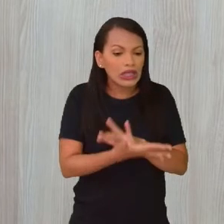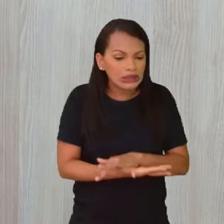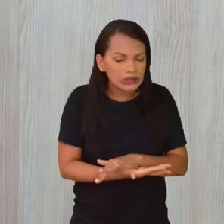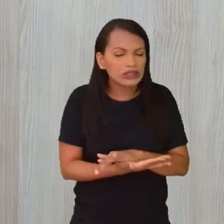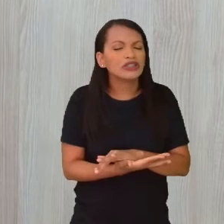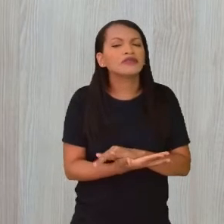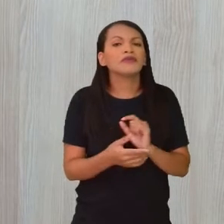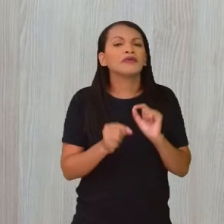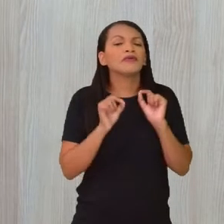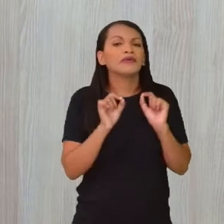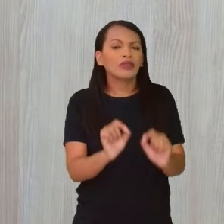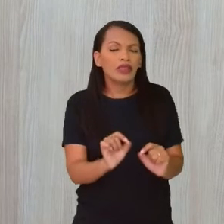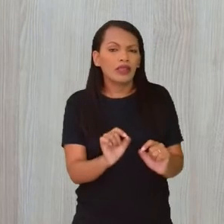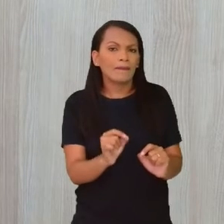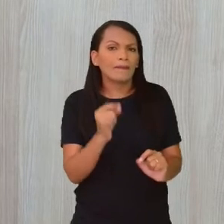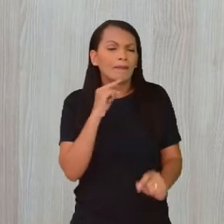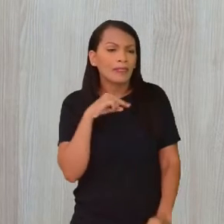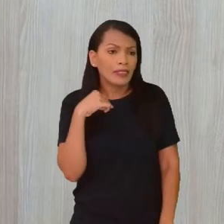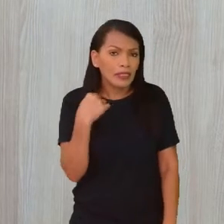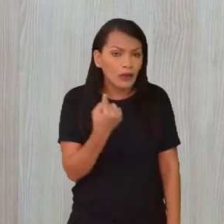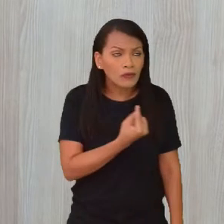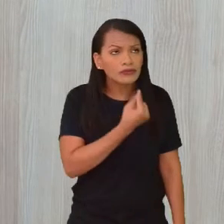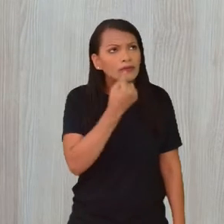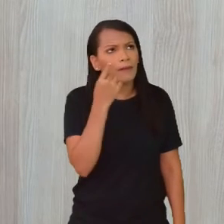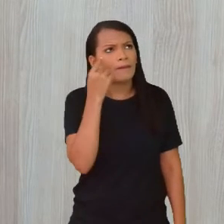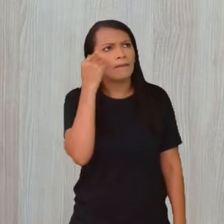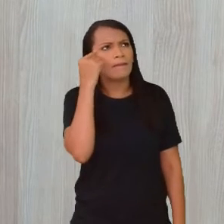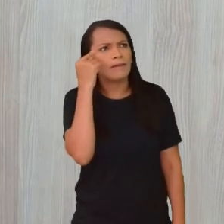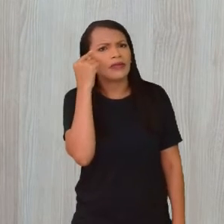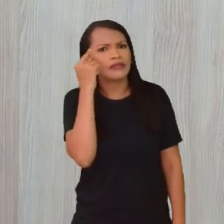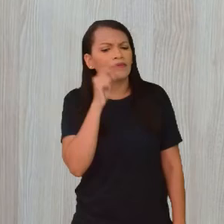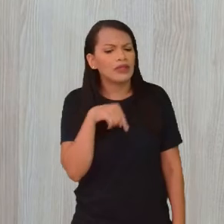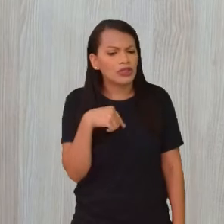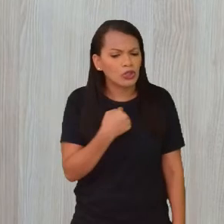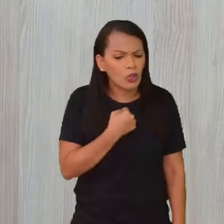a questão mesmo, se a gente for pensar, né, se a